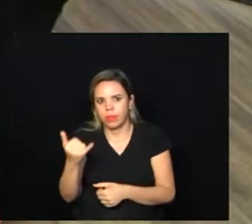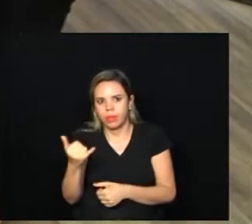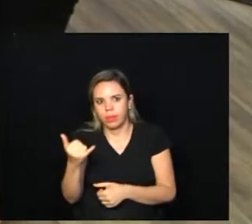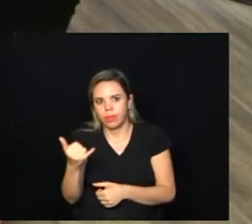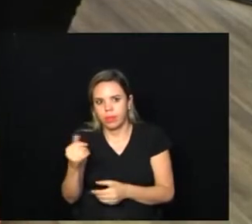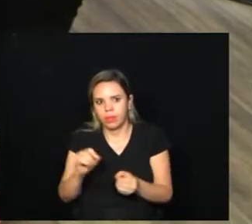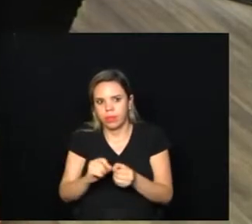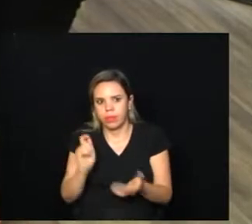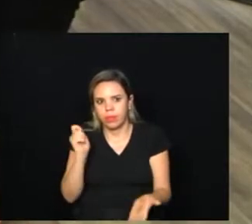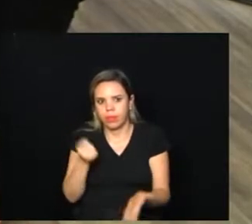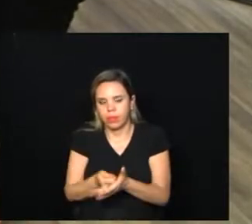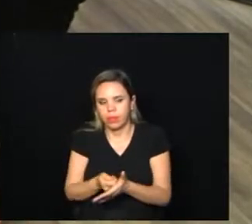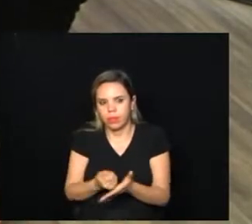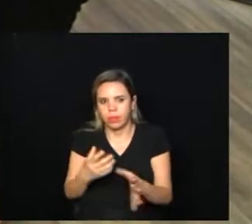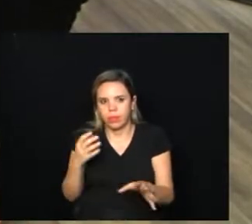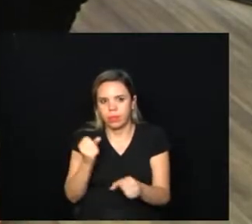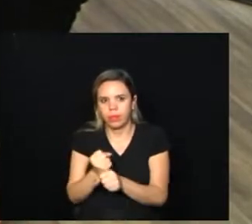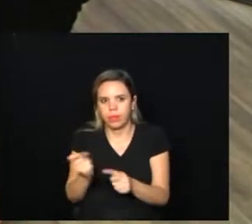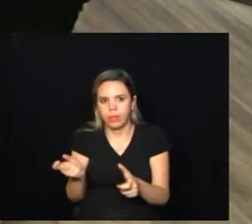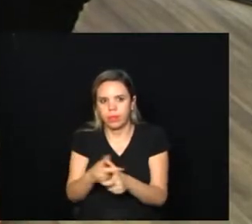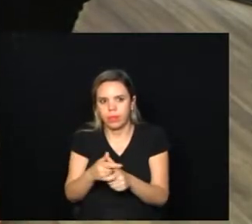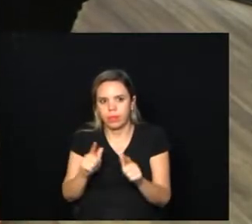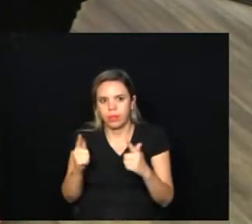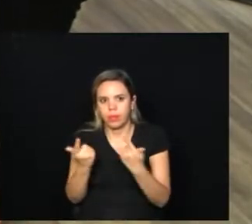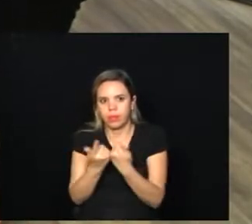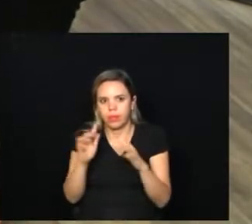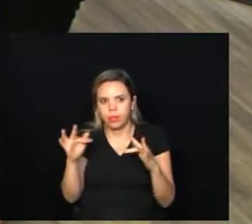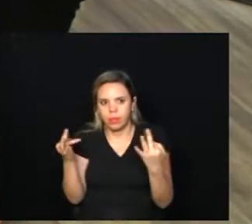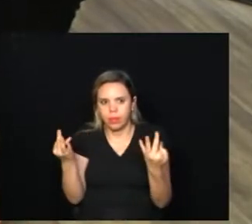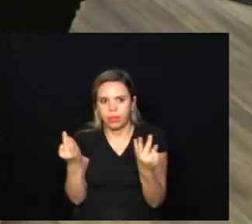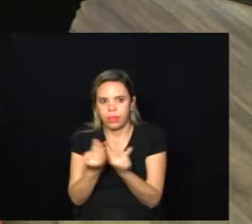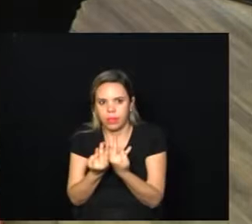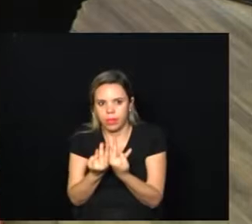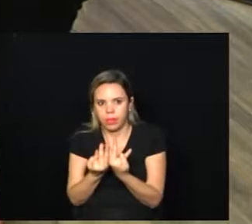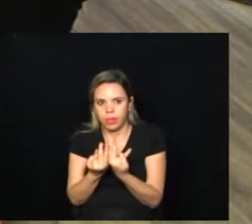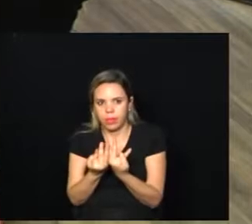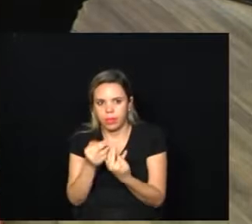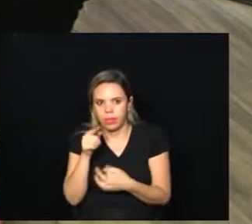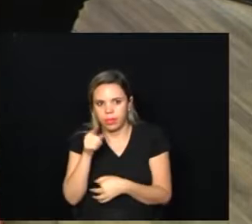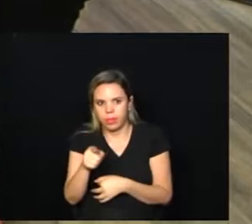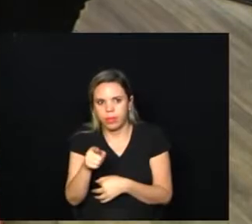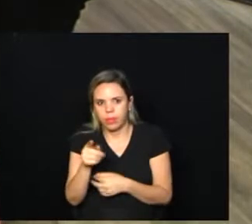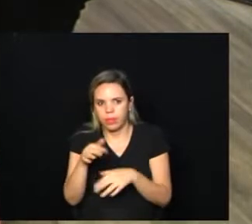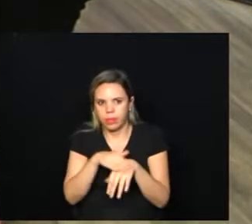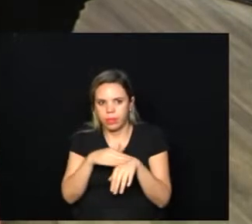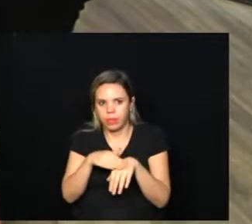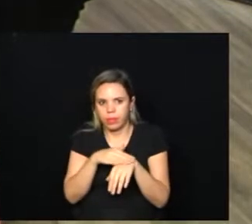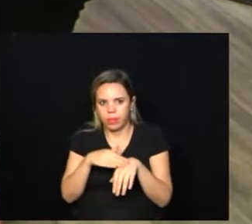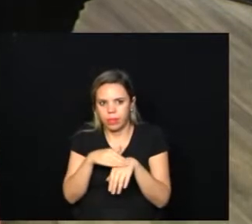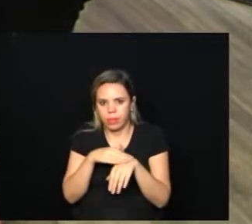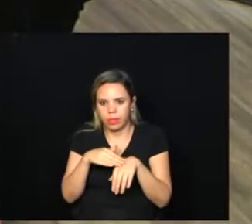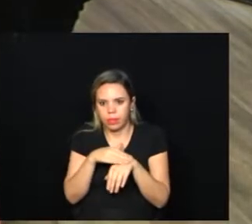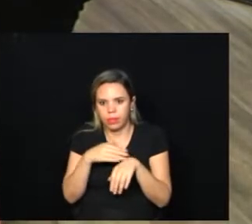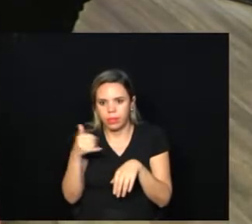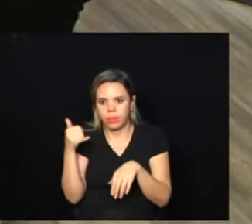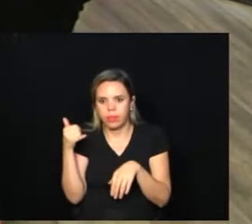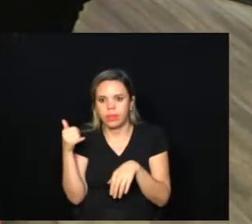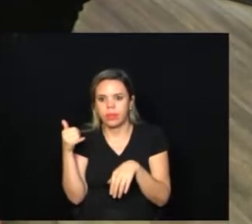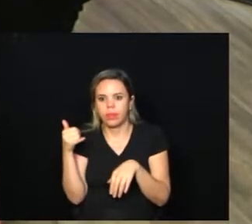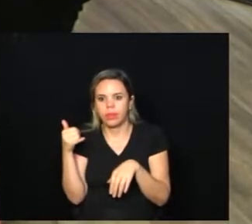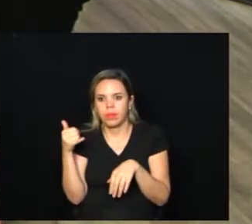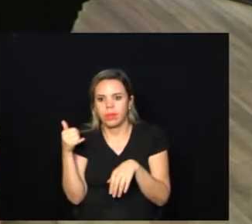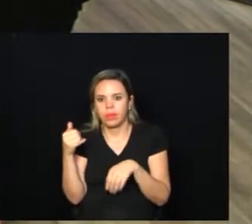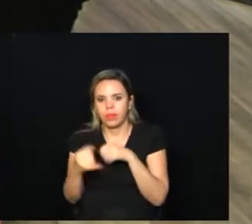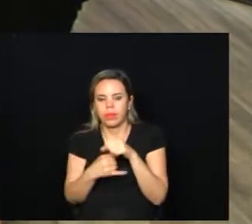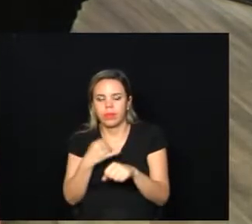gente faz pagamento de contas, tem grupo de família, né? Então, para você conversar bastante pelo celular e